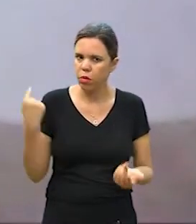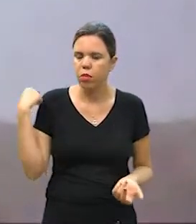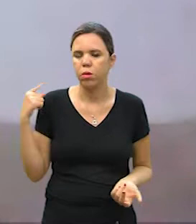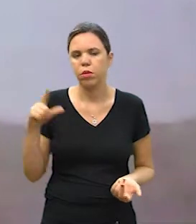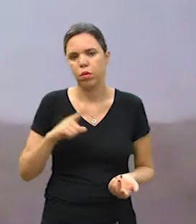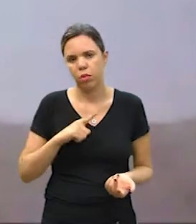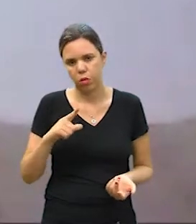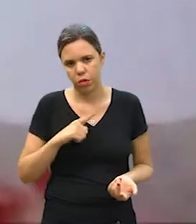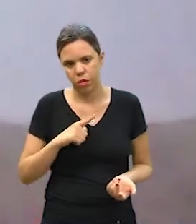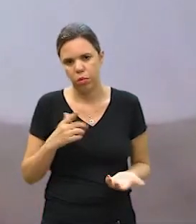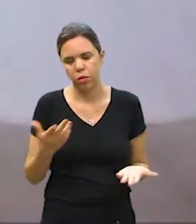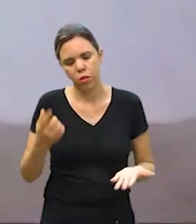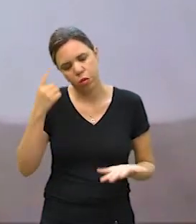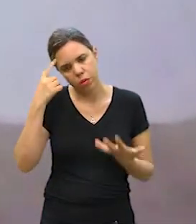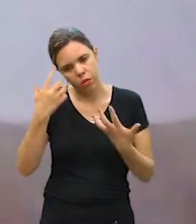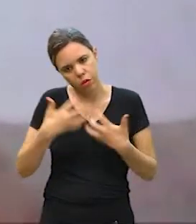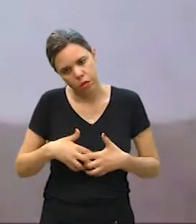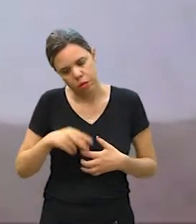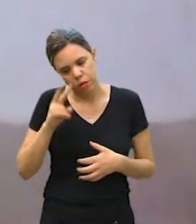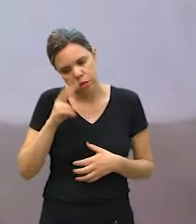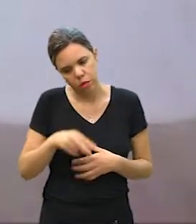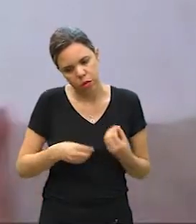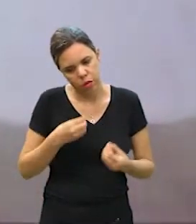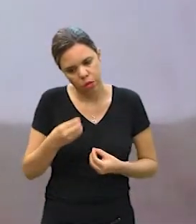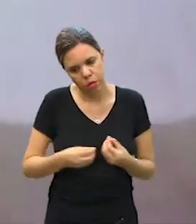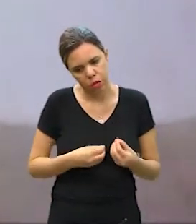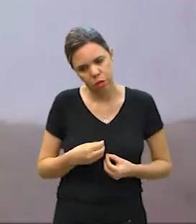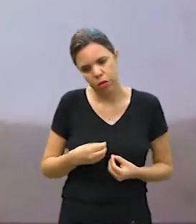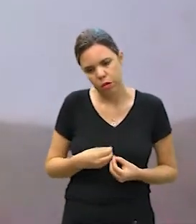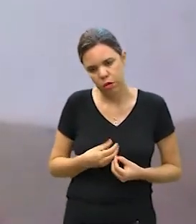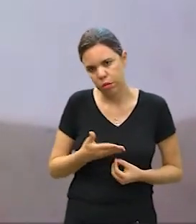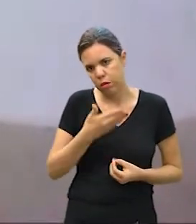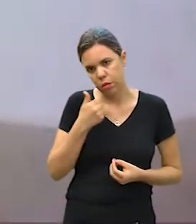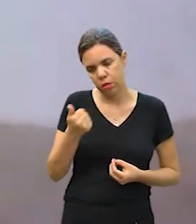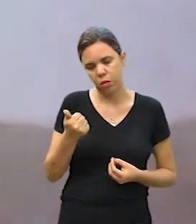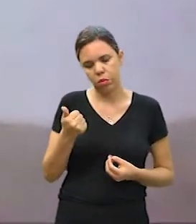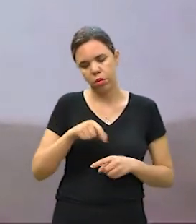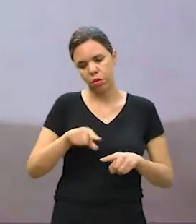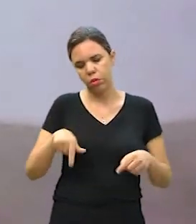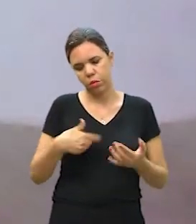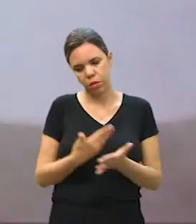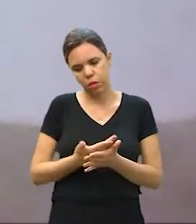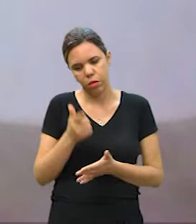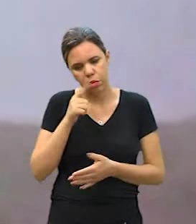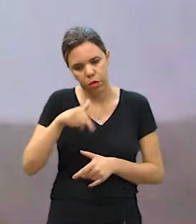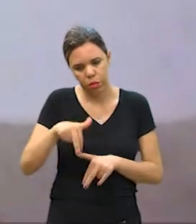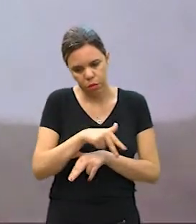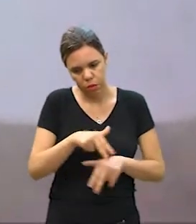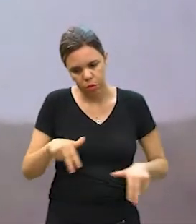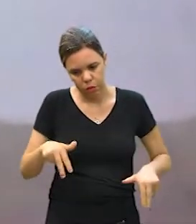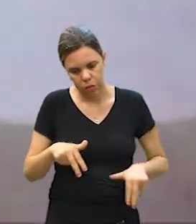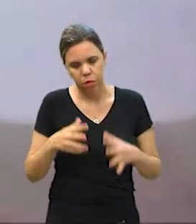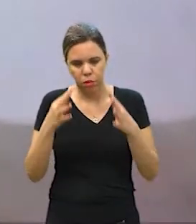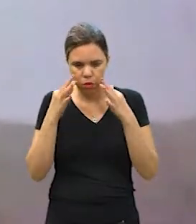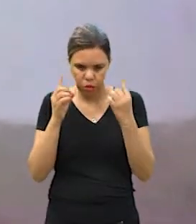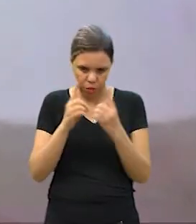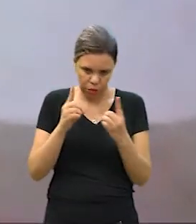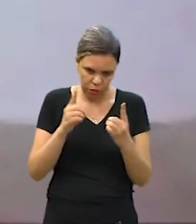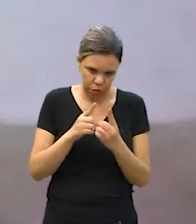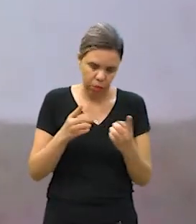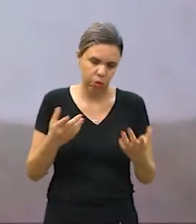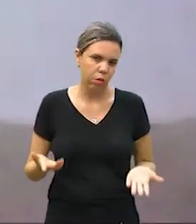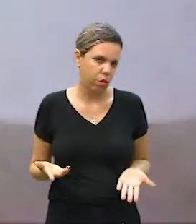era antes. A gente tem que, né, agora pensar e ver, olha, como as condições ficaram bem melhores dentro de uma sala de aula. Você consegue andar,